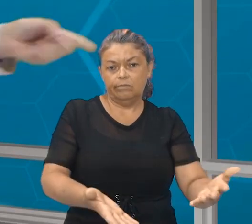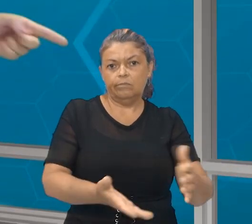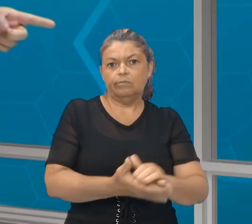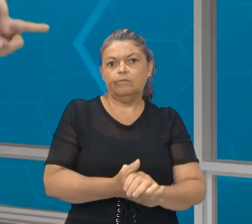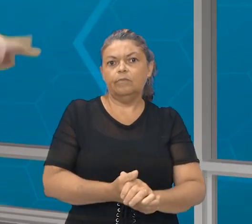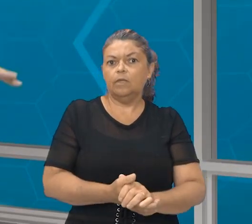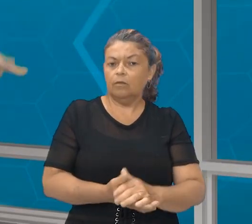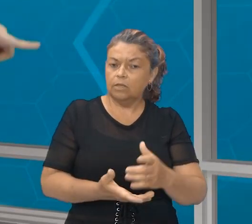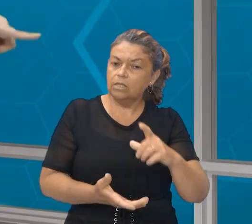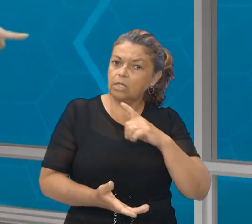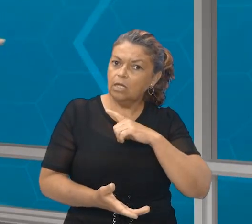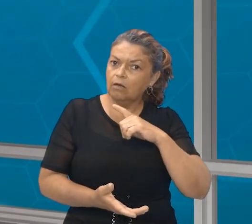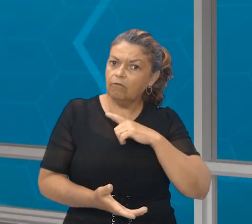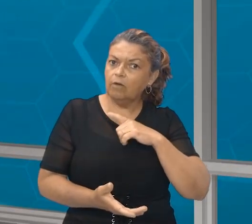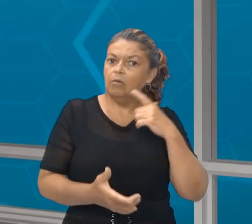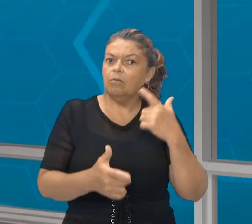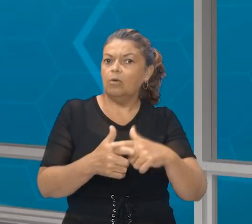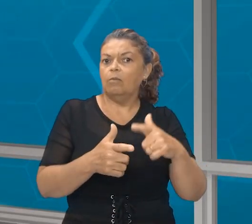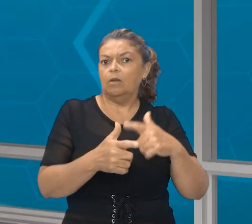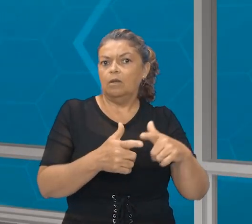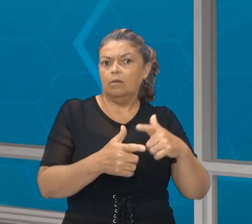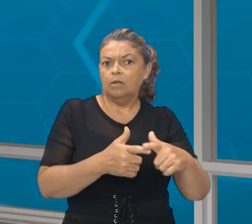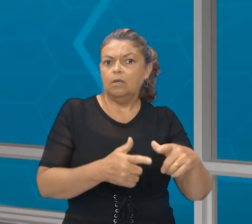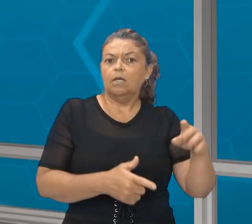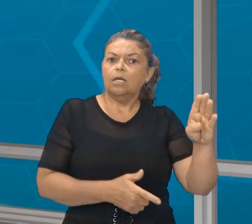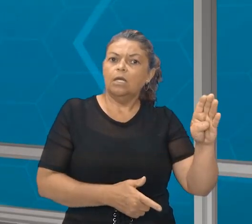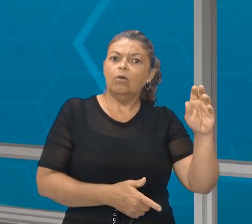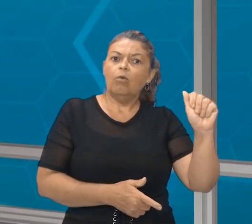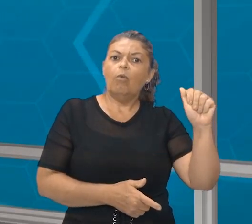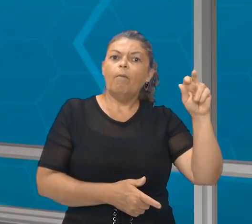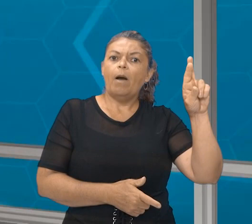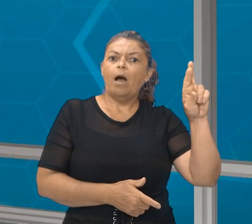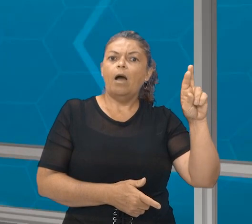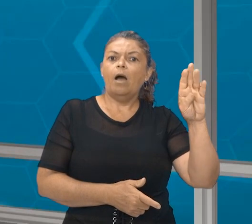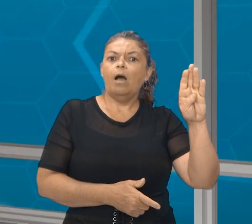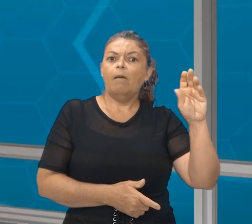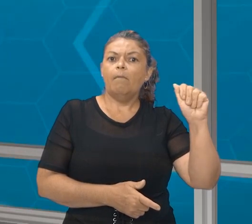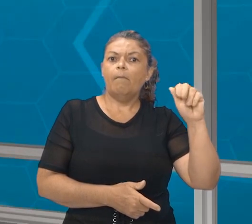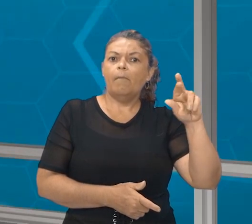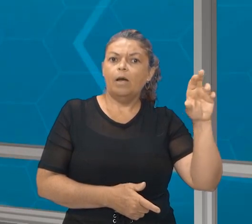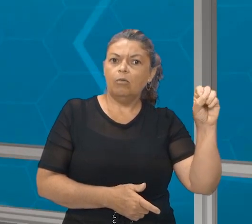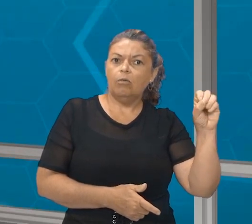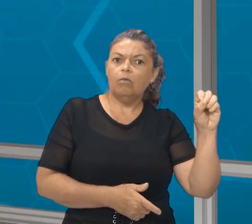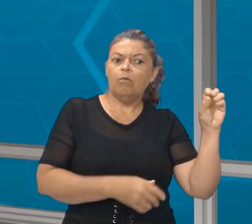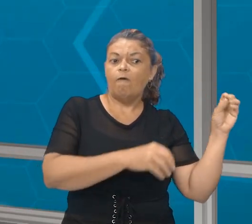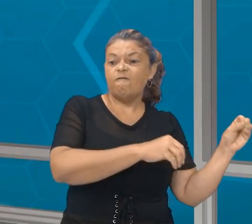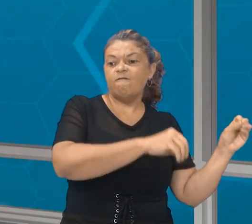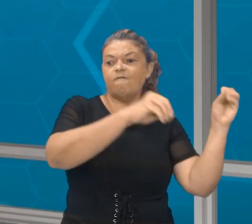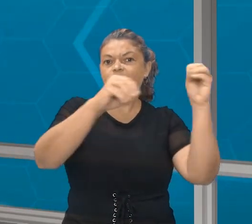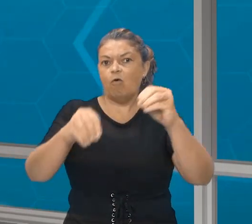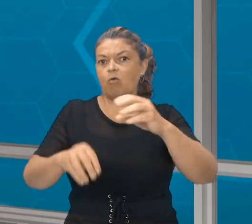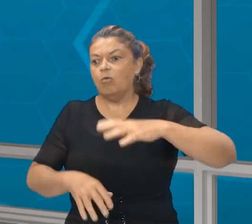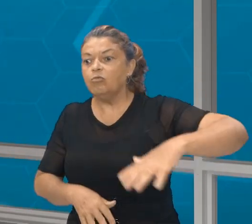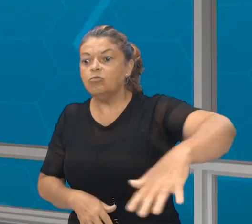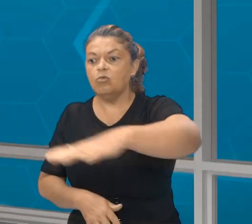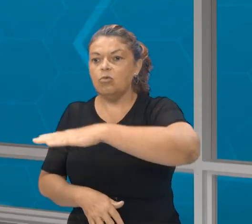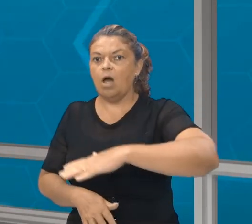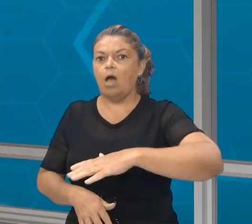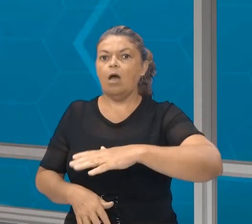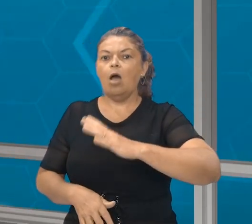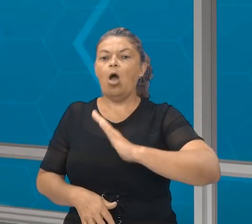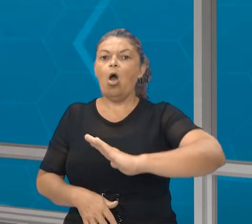motivos que fez com que os bárbaros invadissem o território romano. Por quê? Porque o território romano tinha o